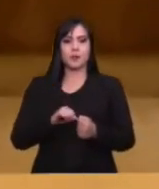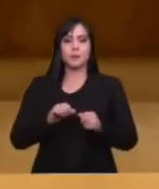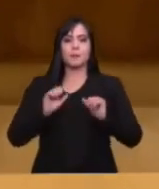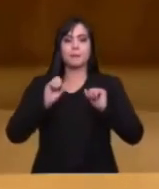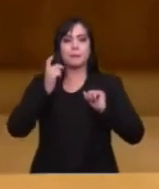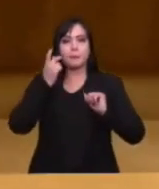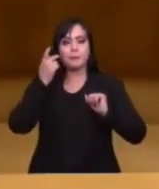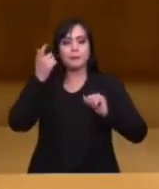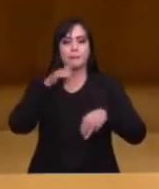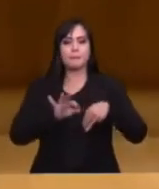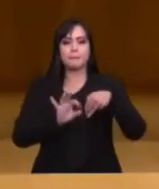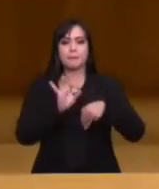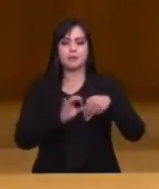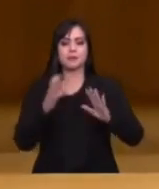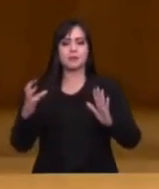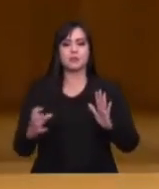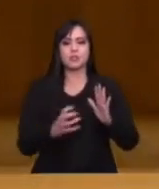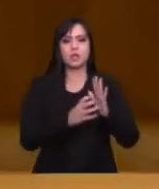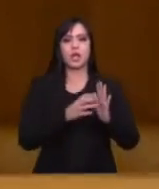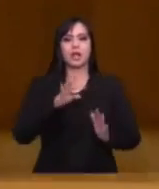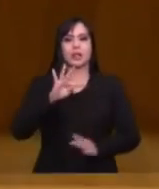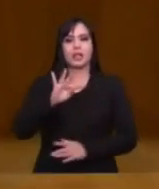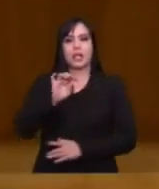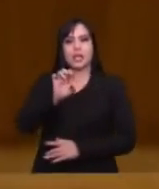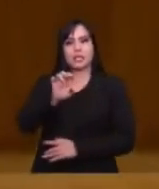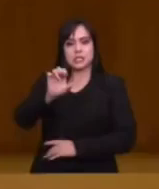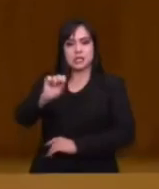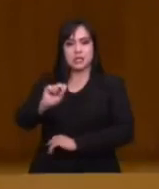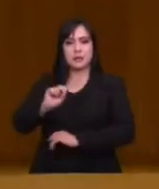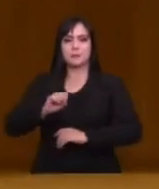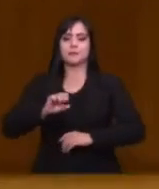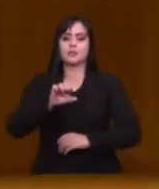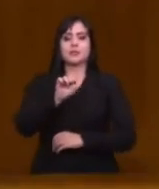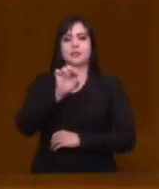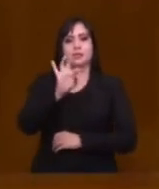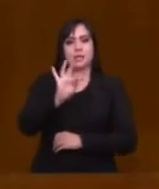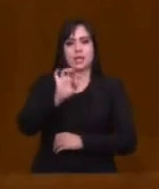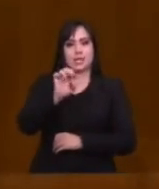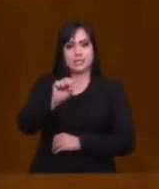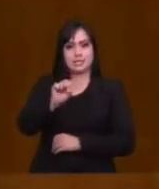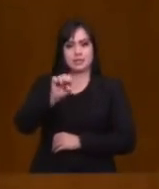para ministro efetivo do Tribunal Superior Eleitoral.